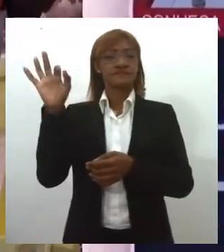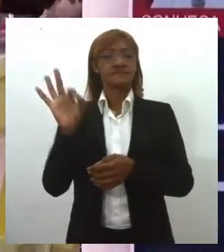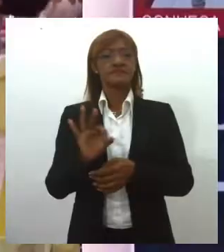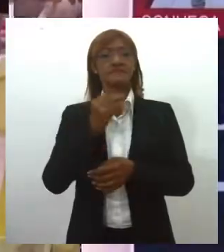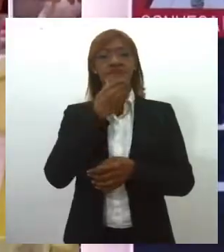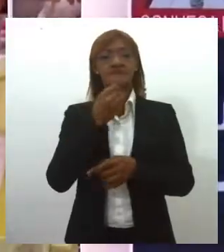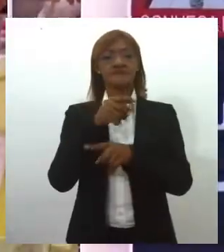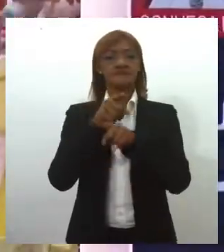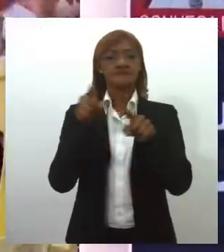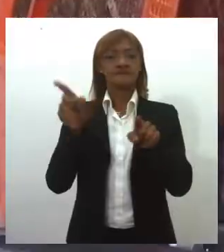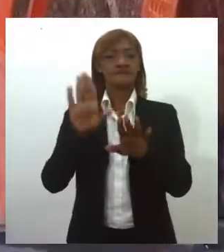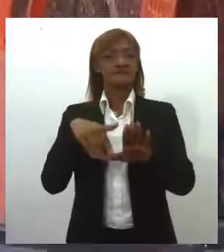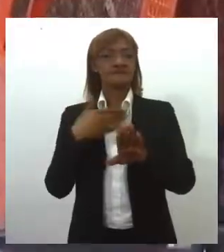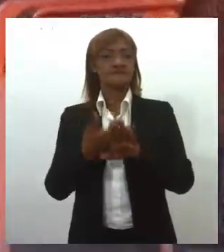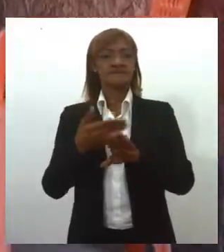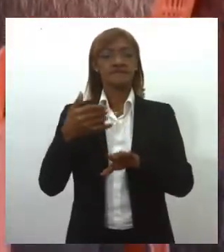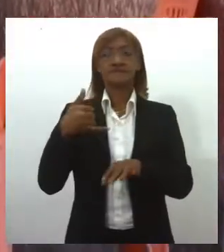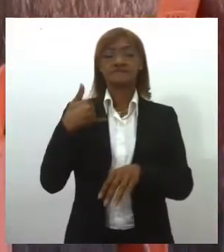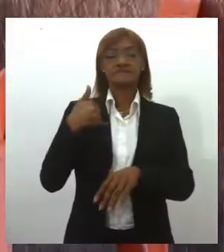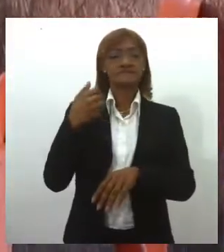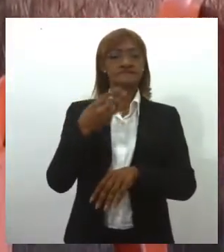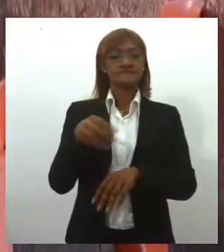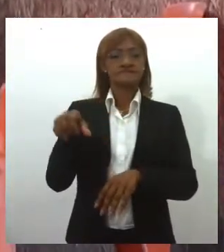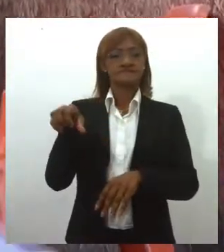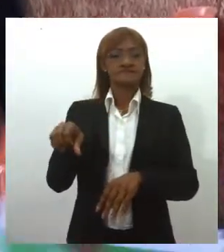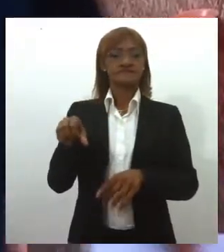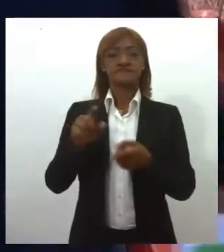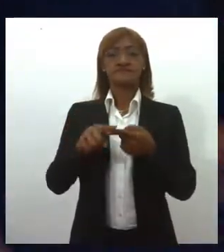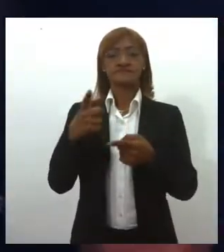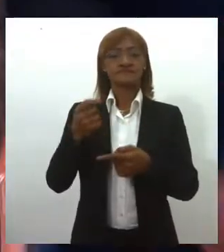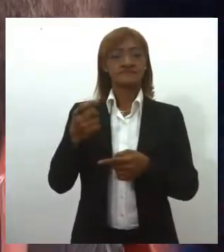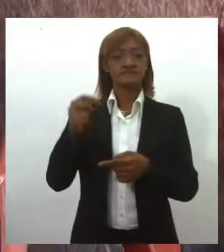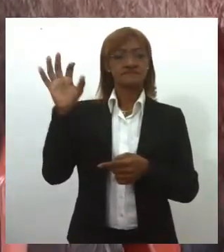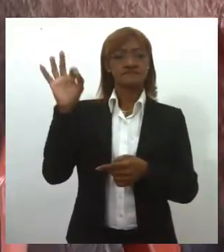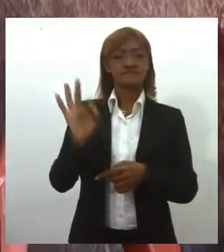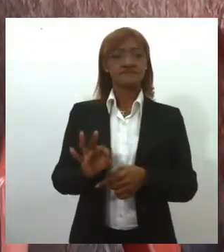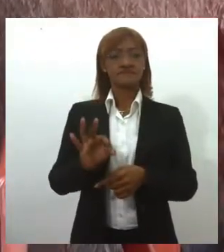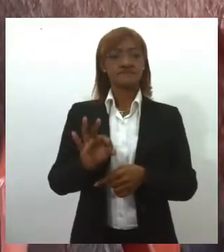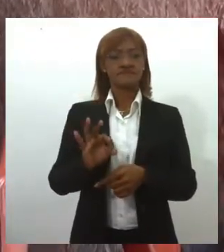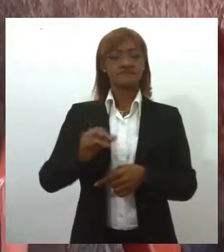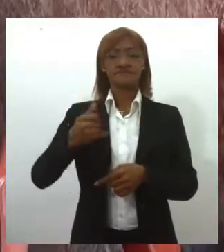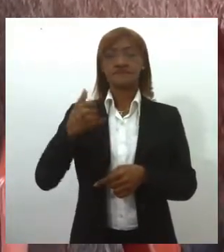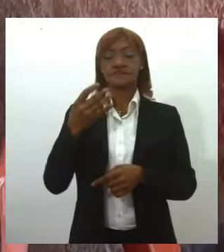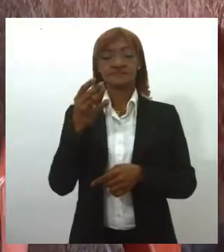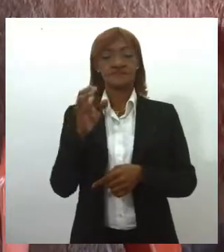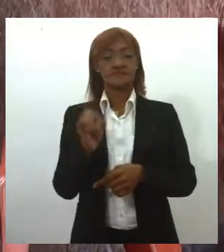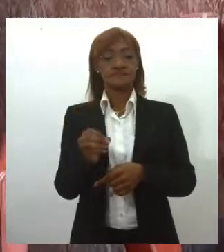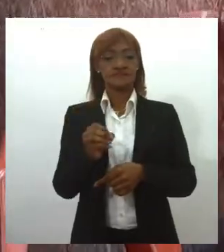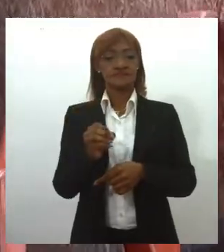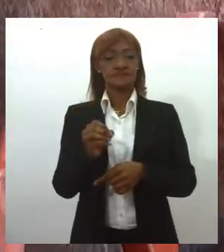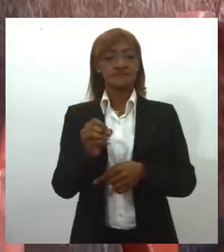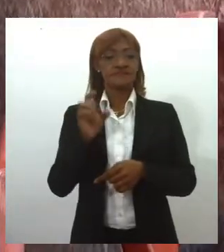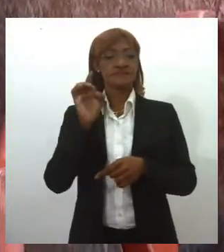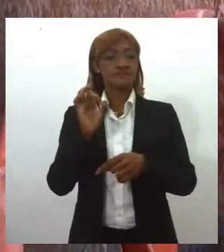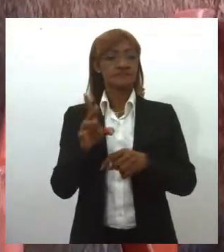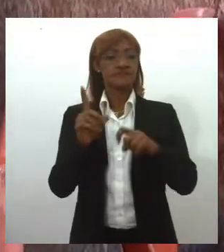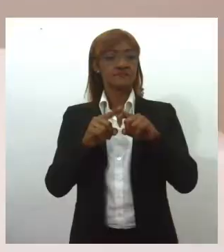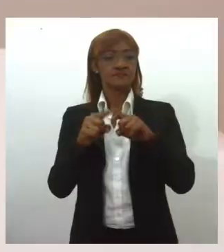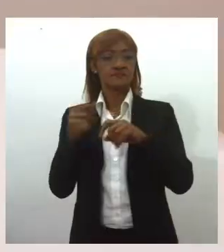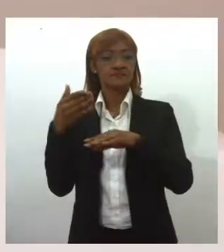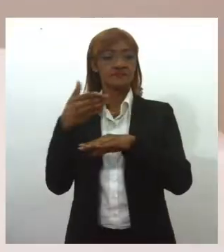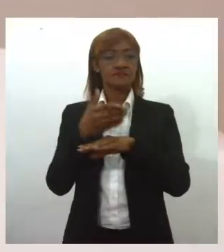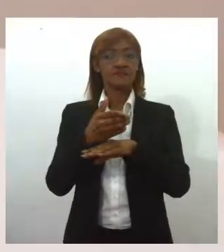até 39 anos e 20% acima dos 40 admitem visitar um médico apenas quando passam